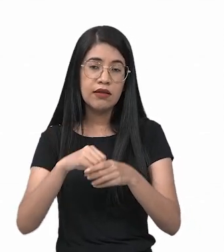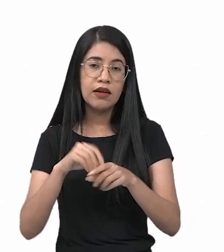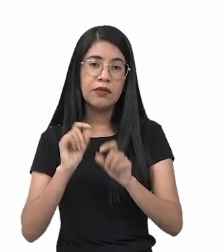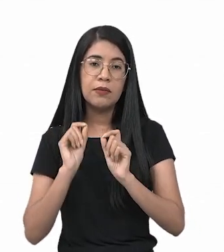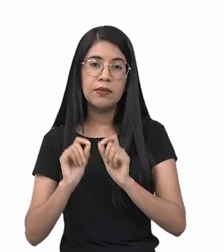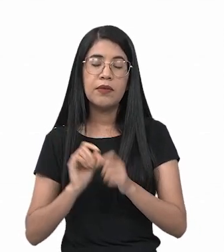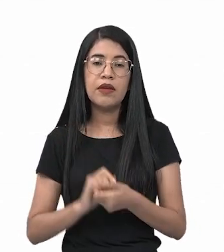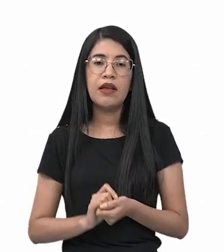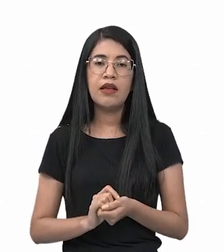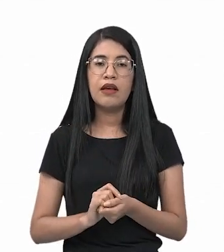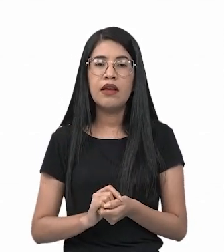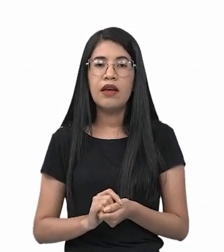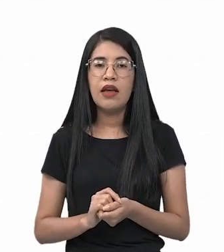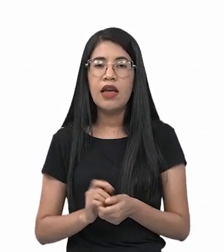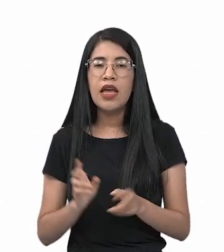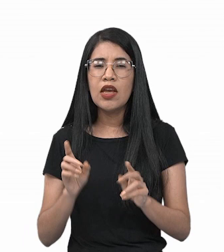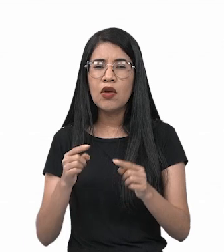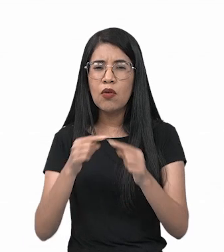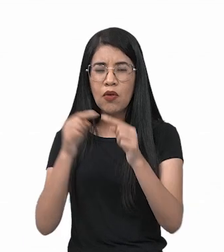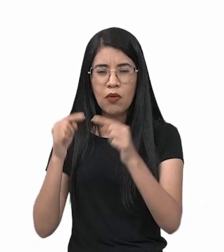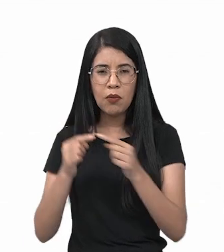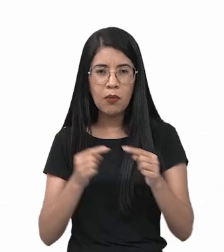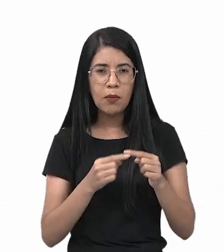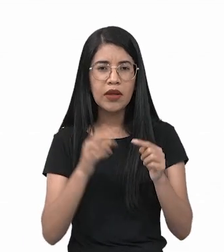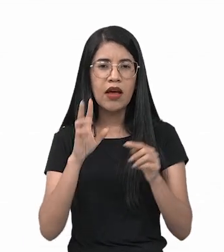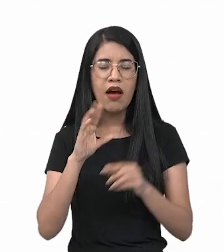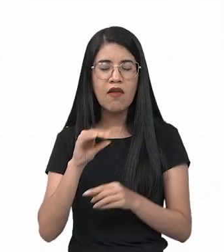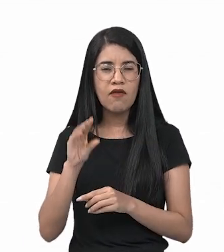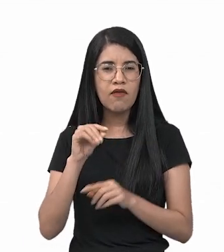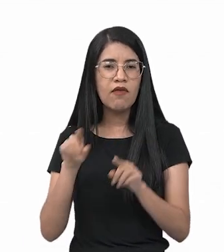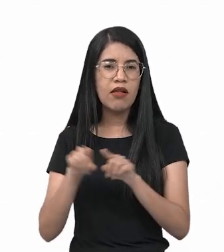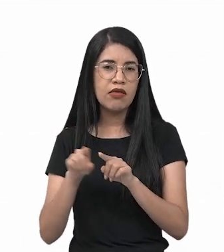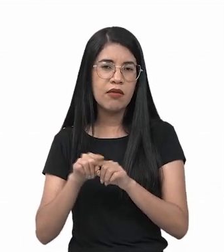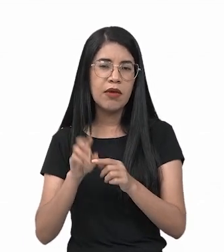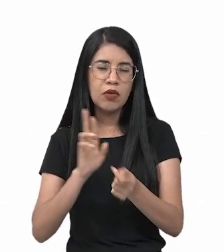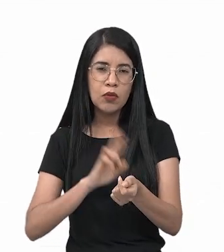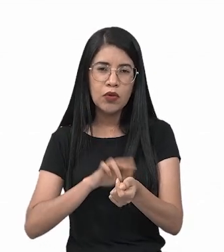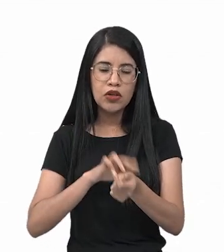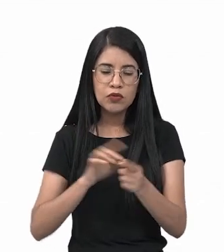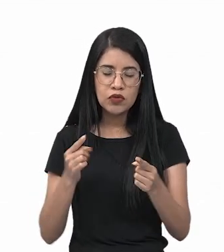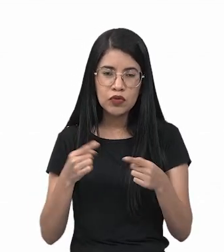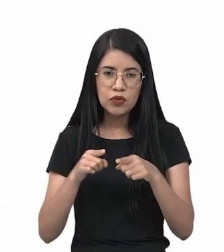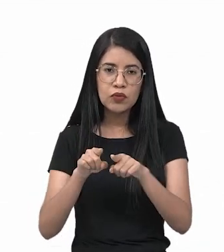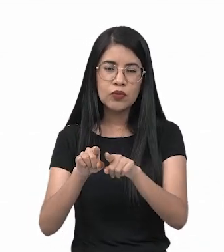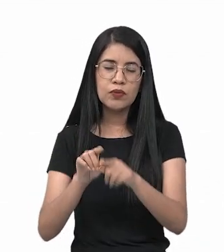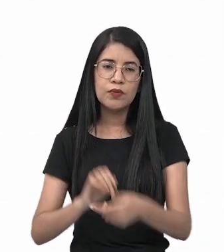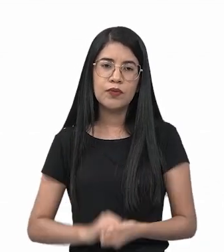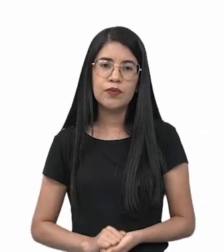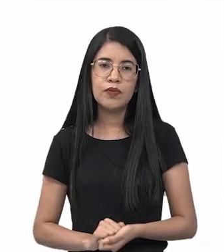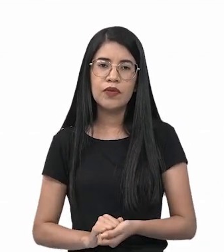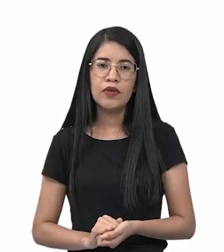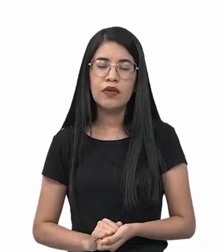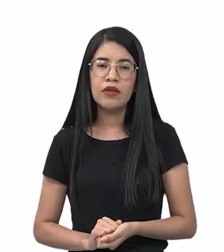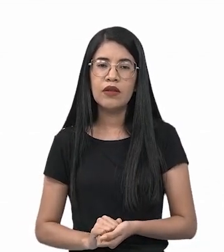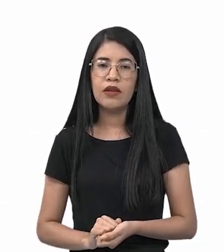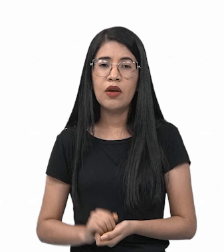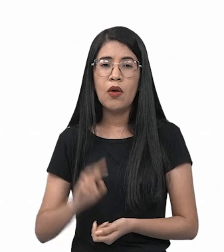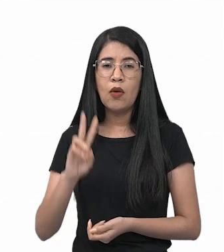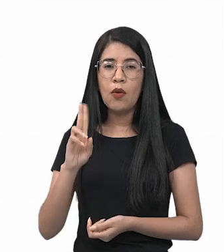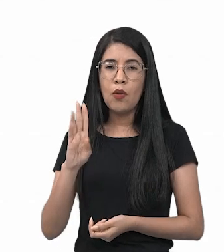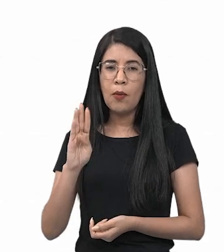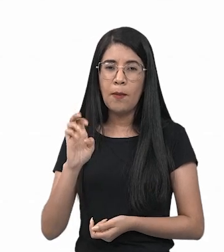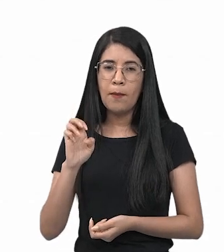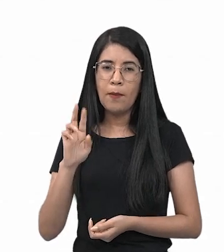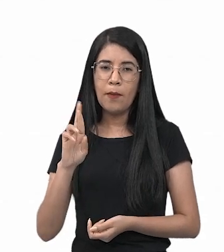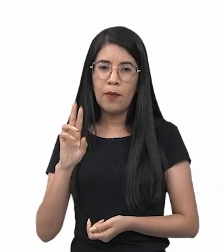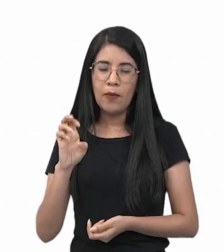em rimas faladas sobre uma base rítmica. O breakdance é a forma de dança